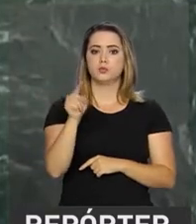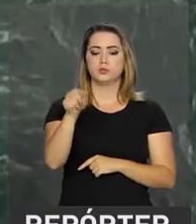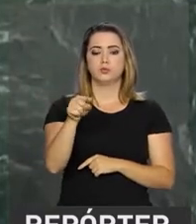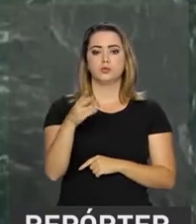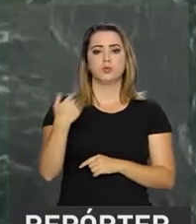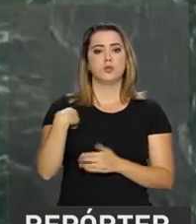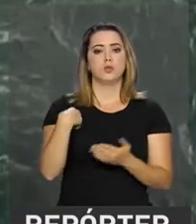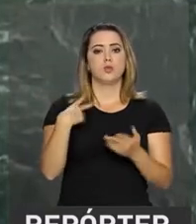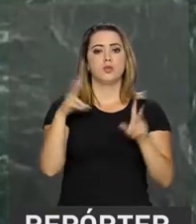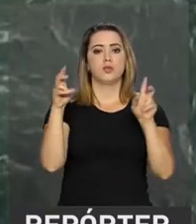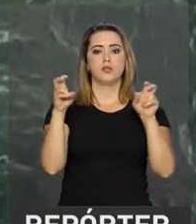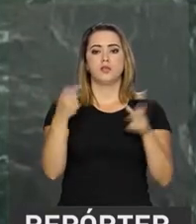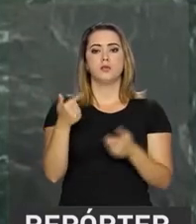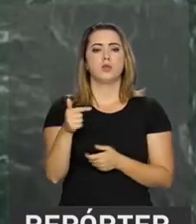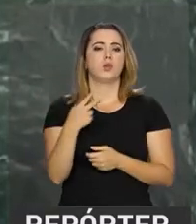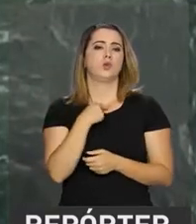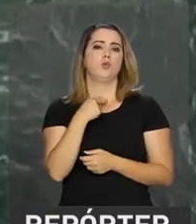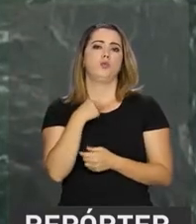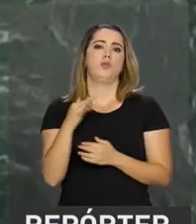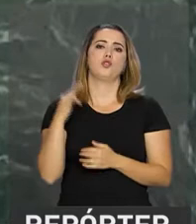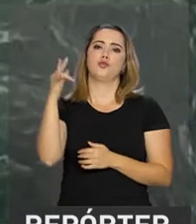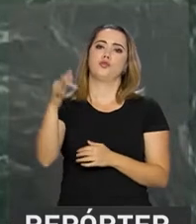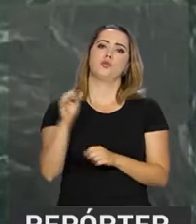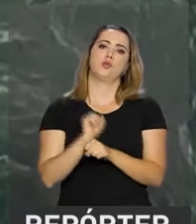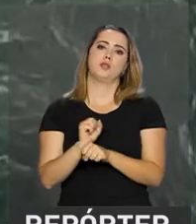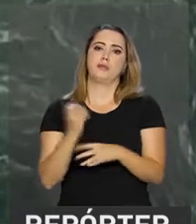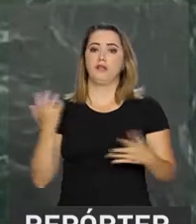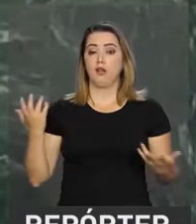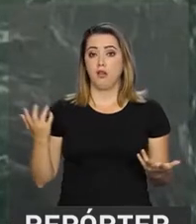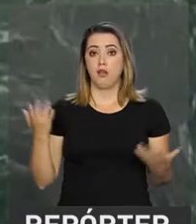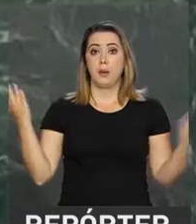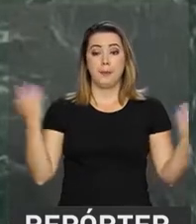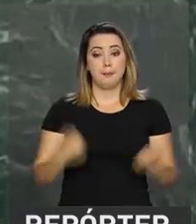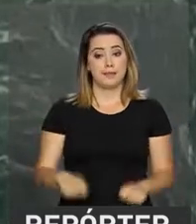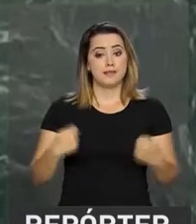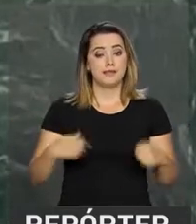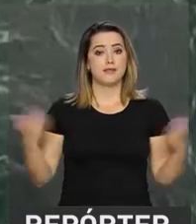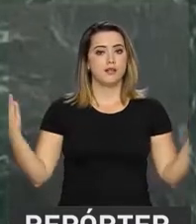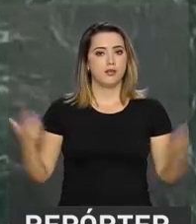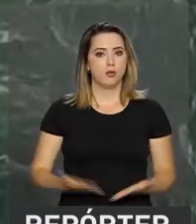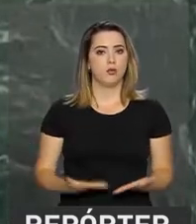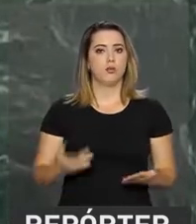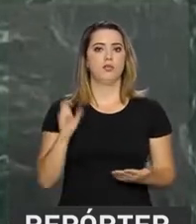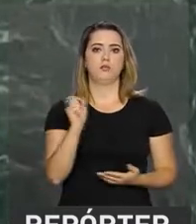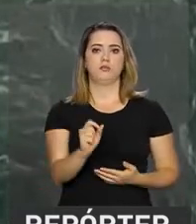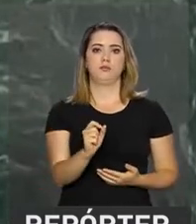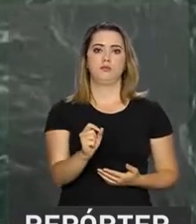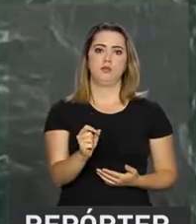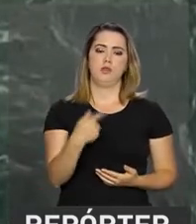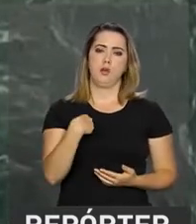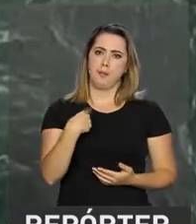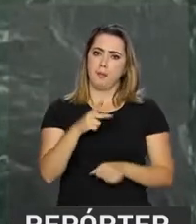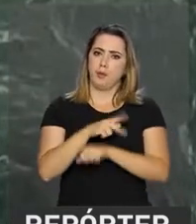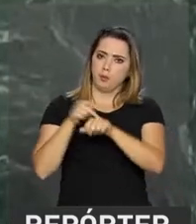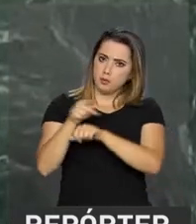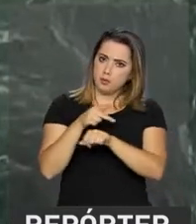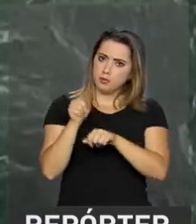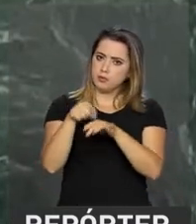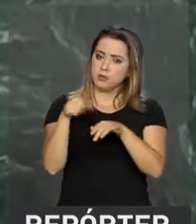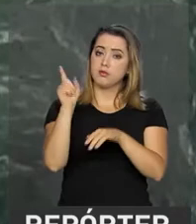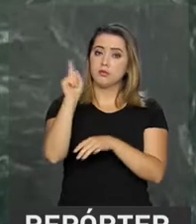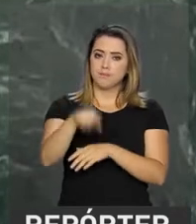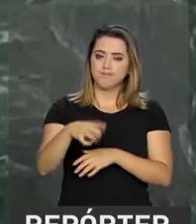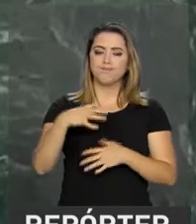é matéria que não comporta adiamentos. Há que agir já. Meu país, e é